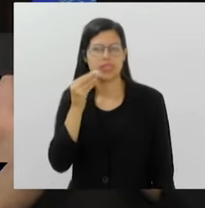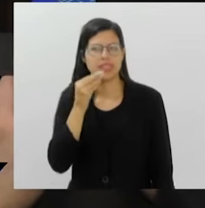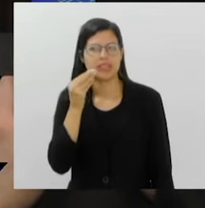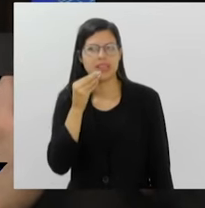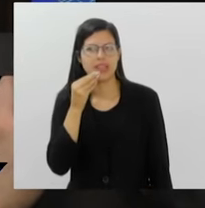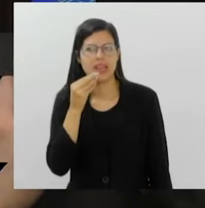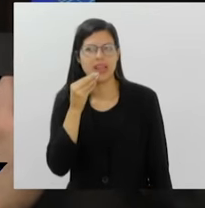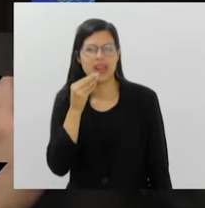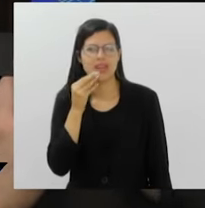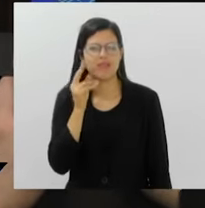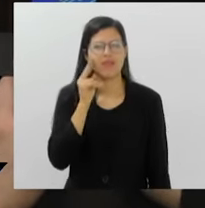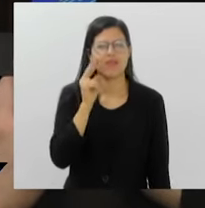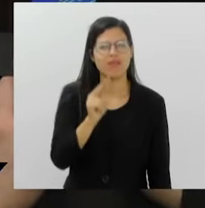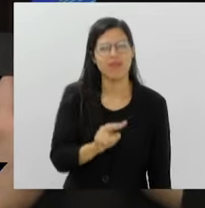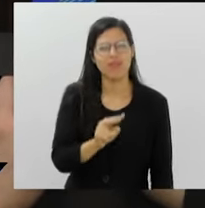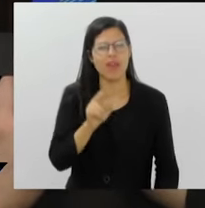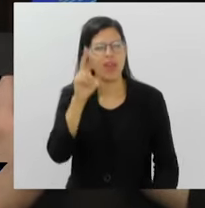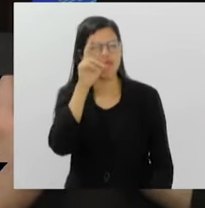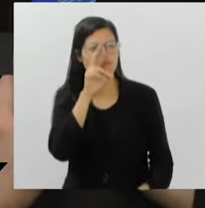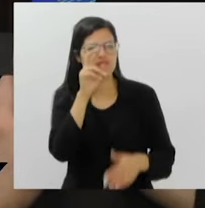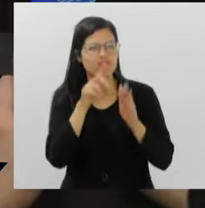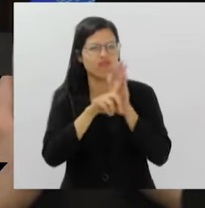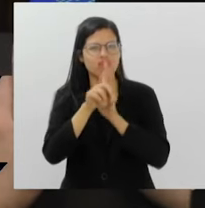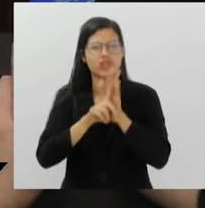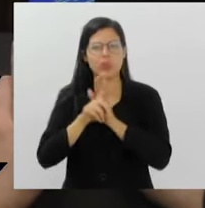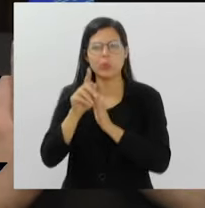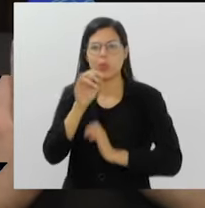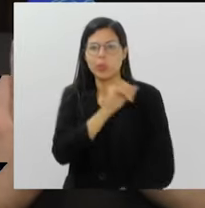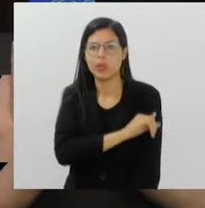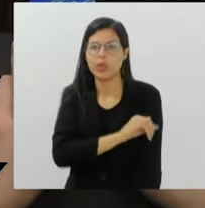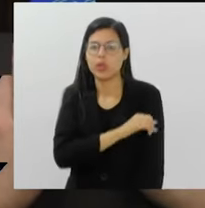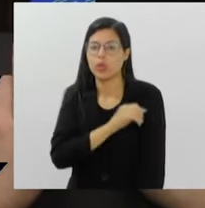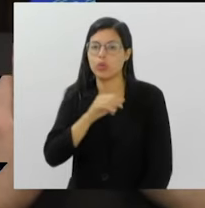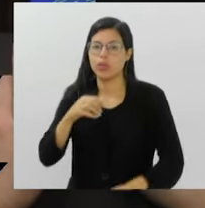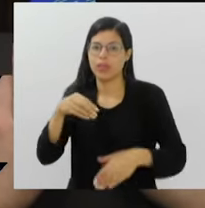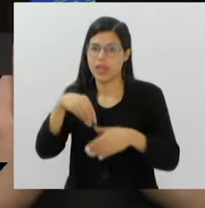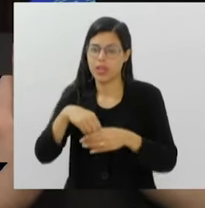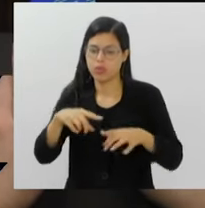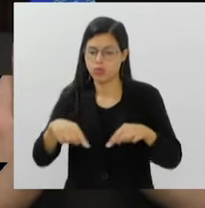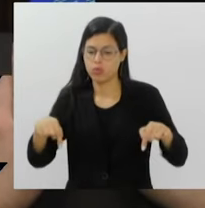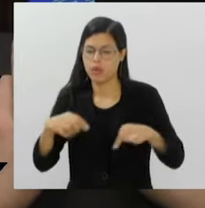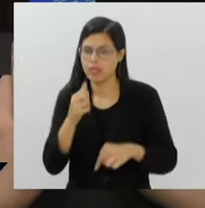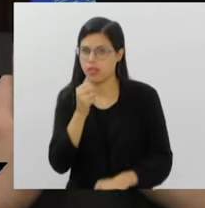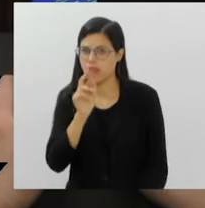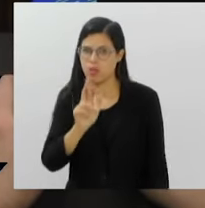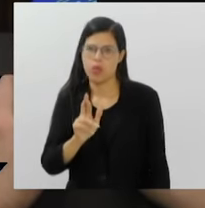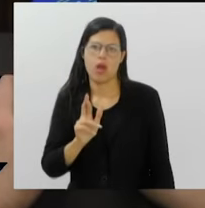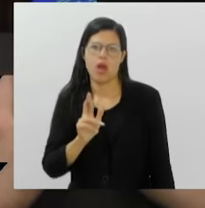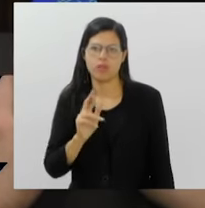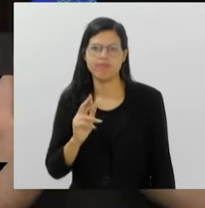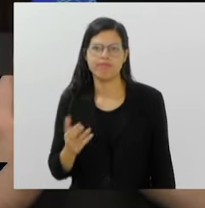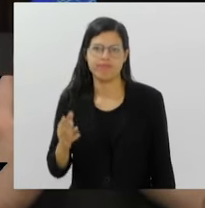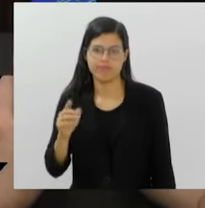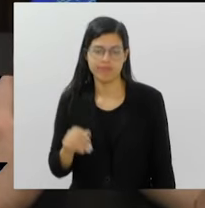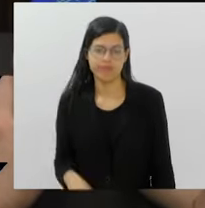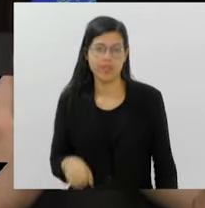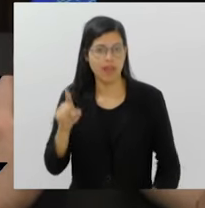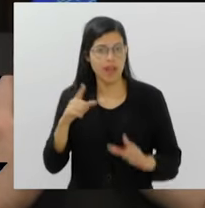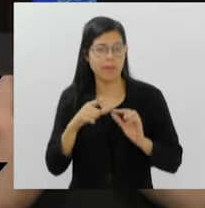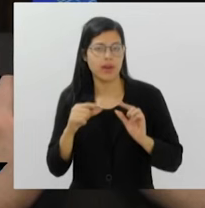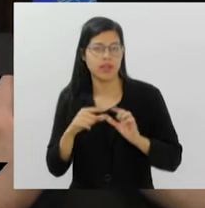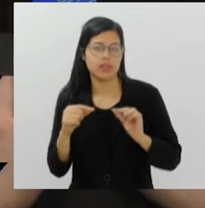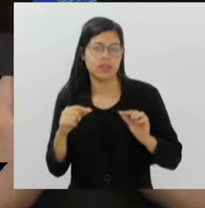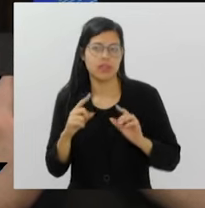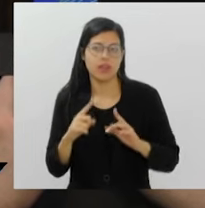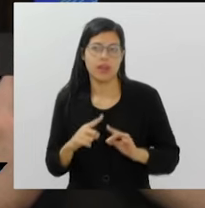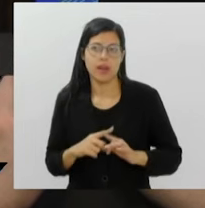no ar-condicionado lá em Brasília, dentro do Supremo. Outra coisa é ele se dar o luxo ou o direito, como